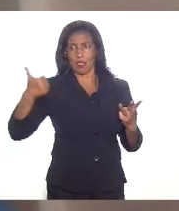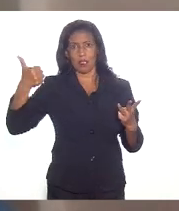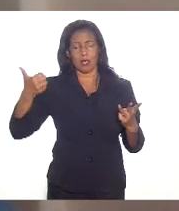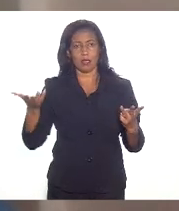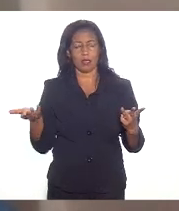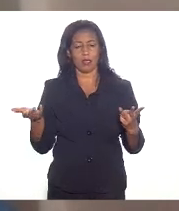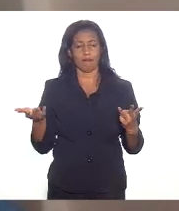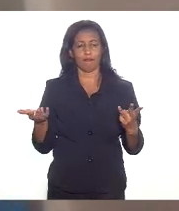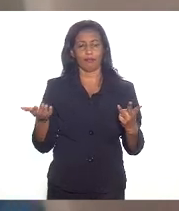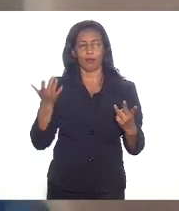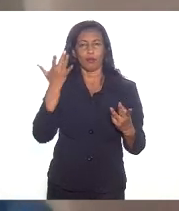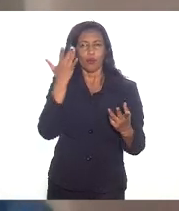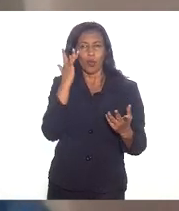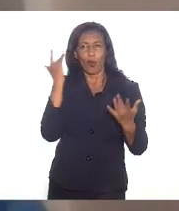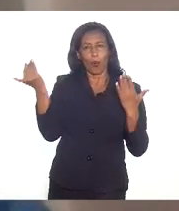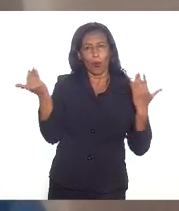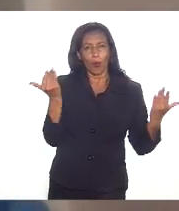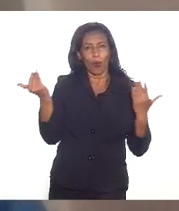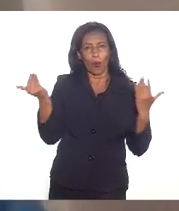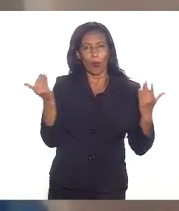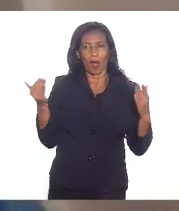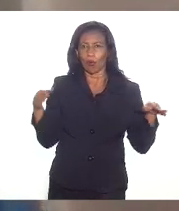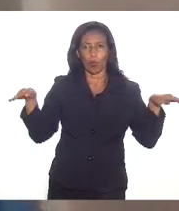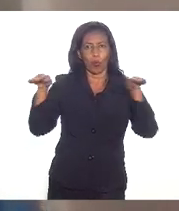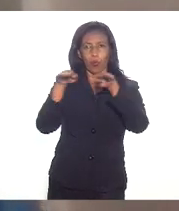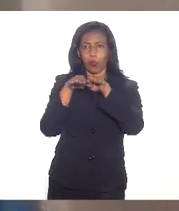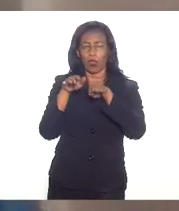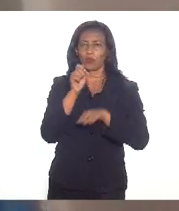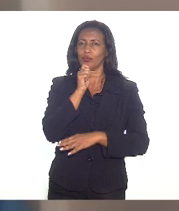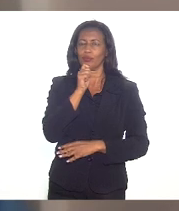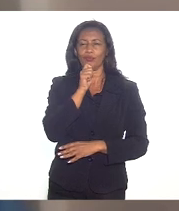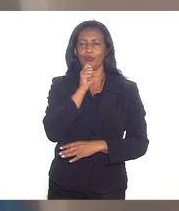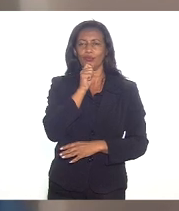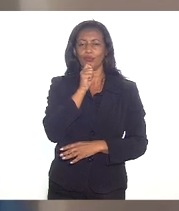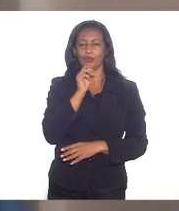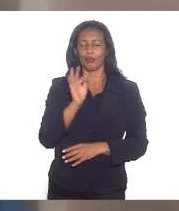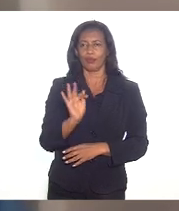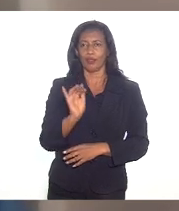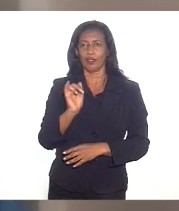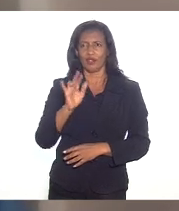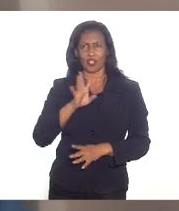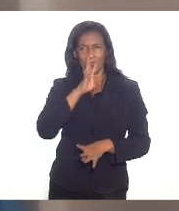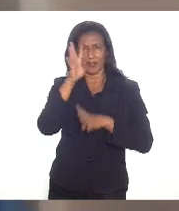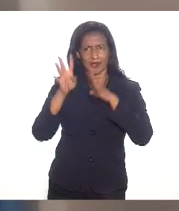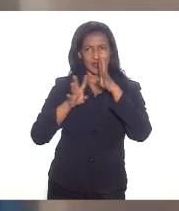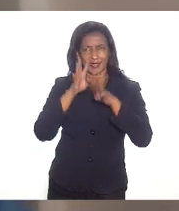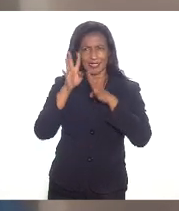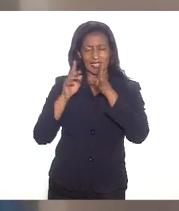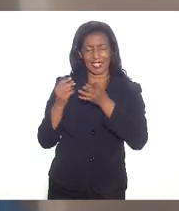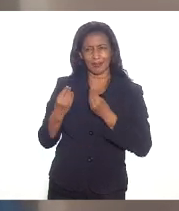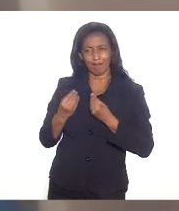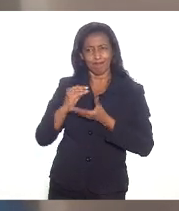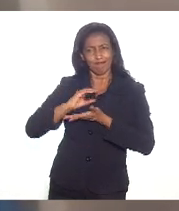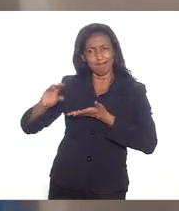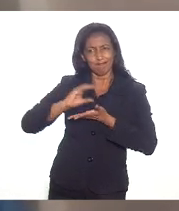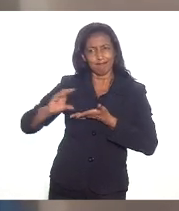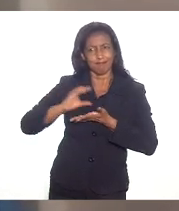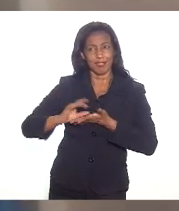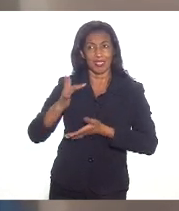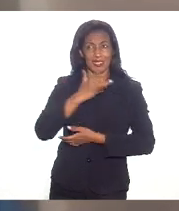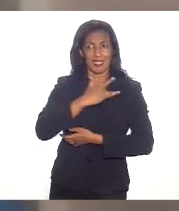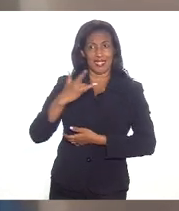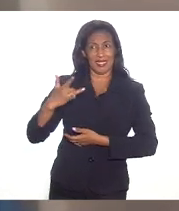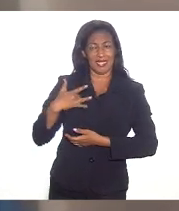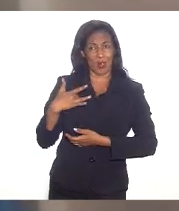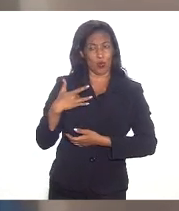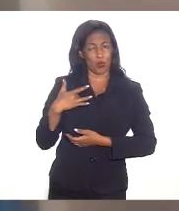fiscal. Porque eu acho que se privilegia nesse índice fiscal da Firjan exageradamente o investimento, né? E saúde e